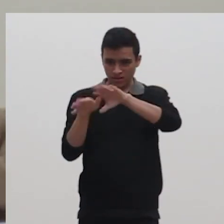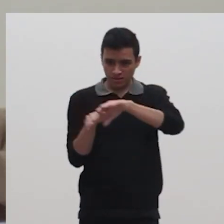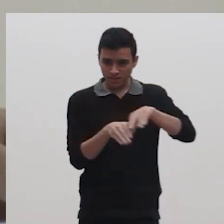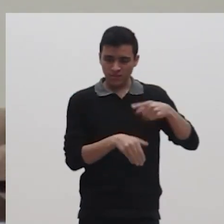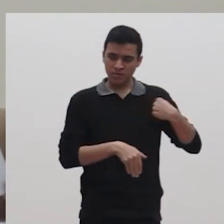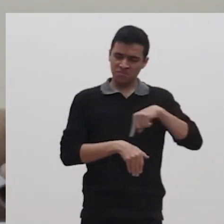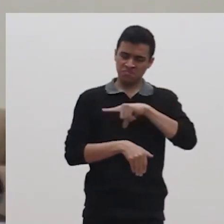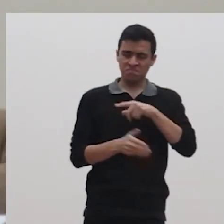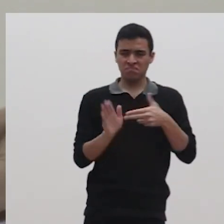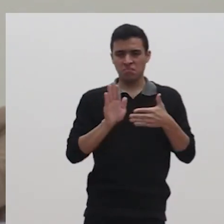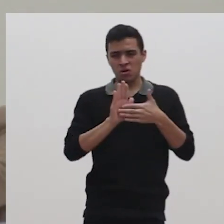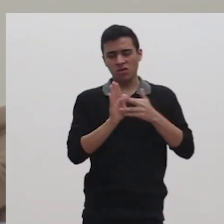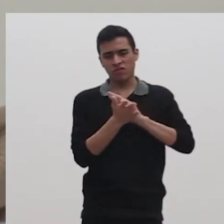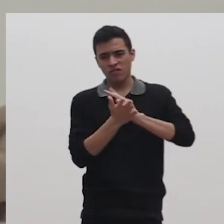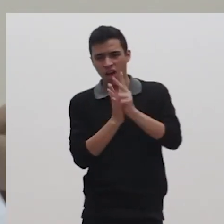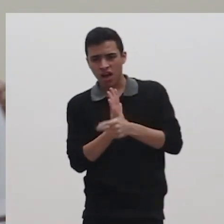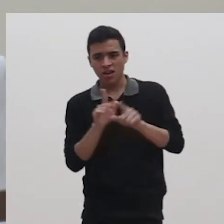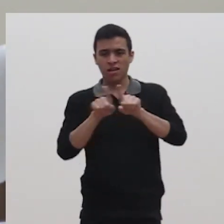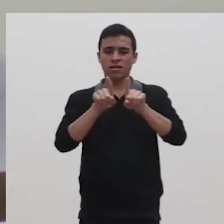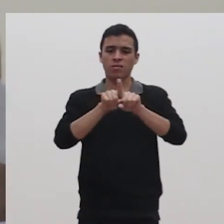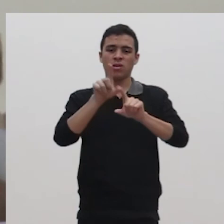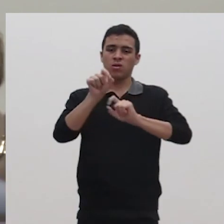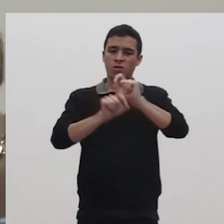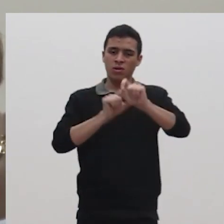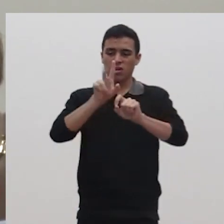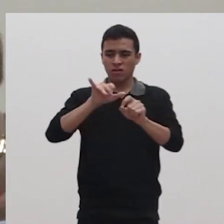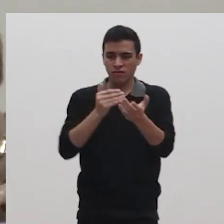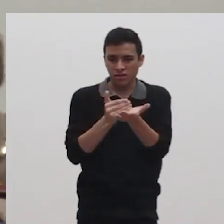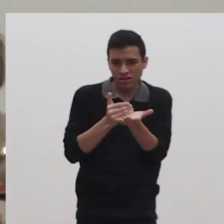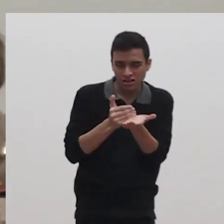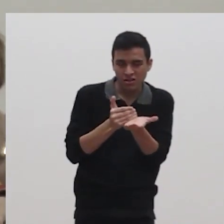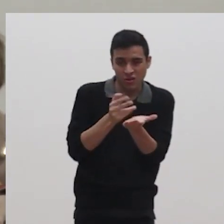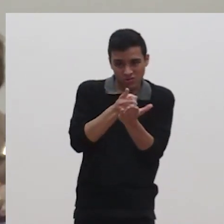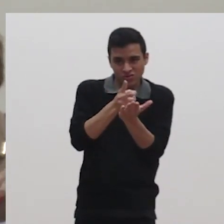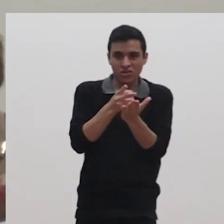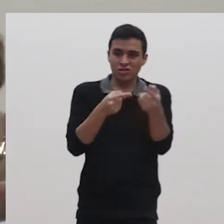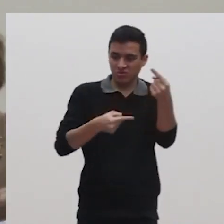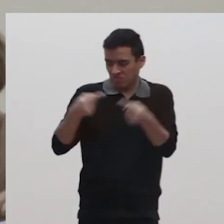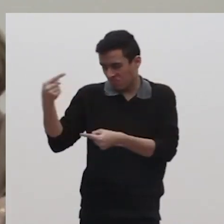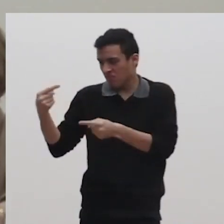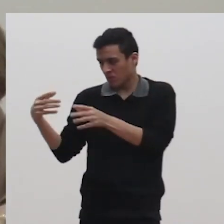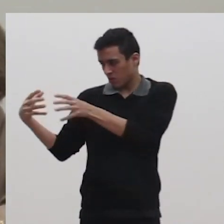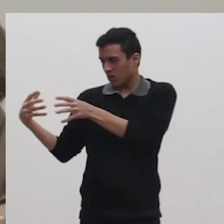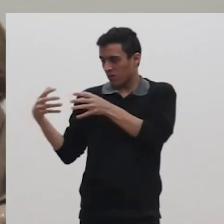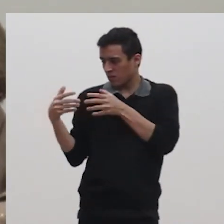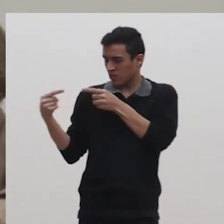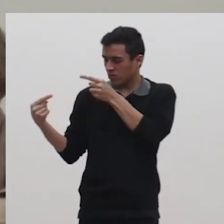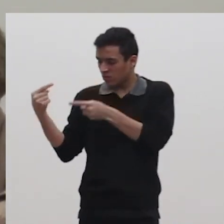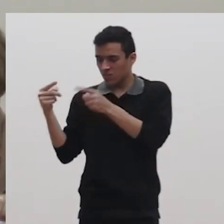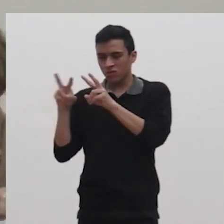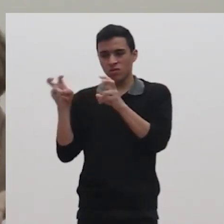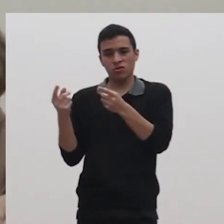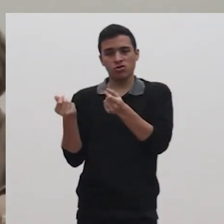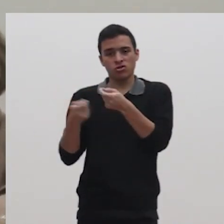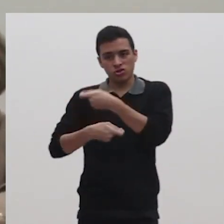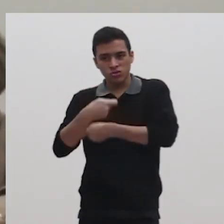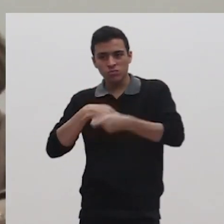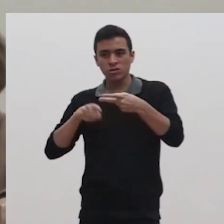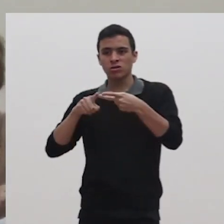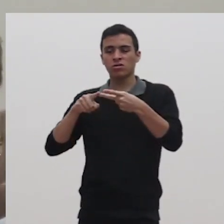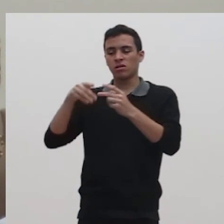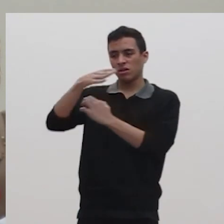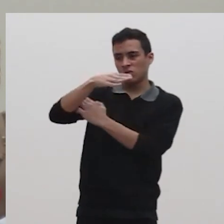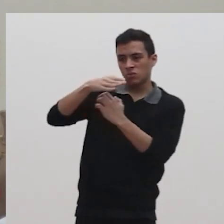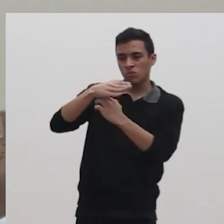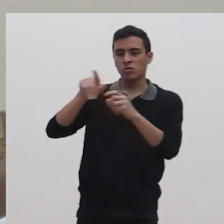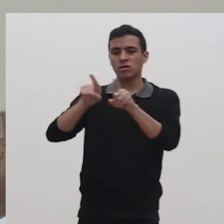temos muitas propostas, a gente vai discutir toda hora que a chapa adversária quiser, temas como orçamento, temas como infraestrutura,